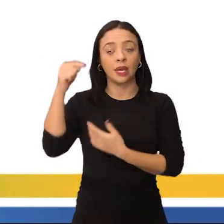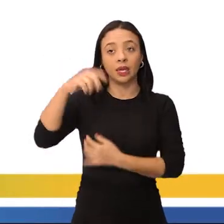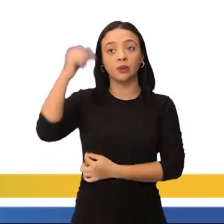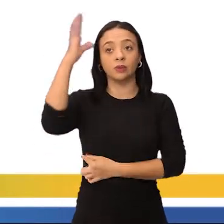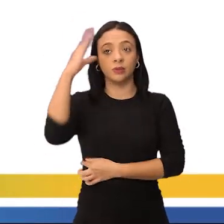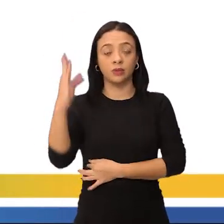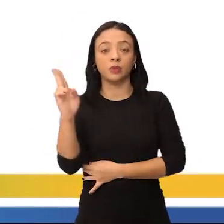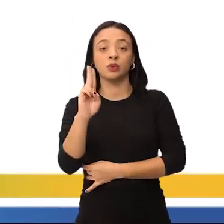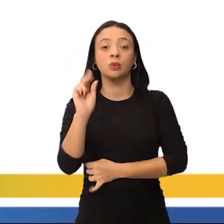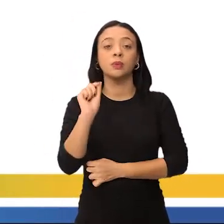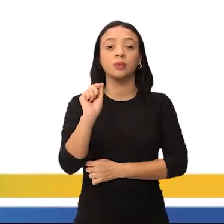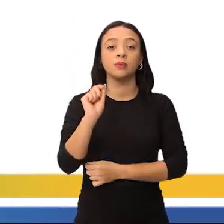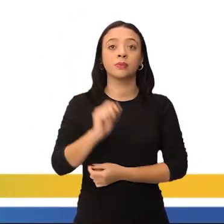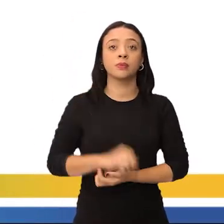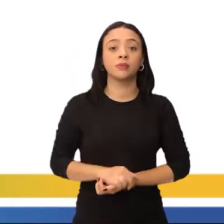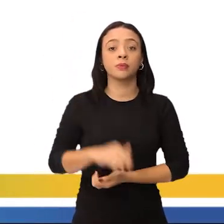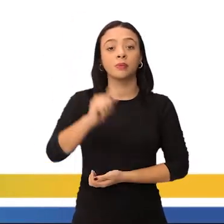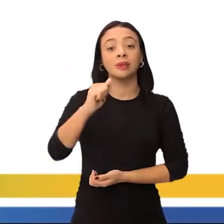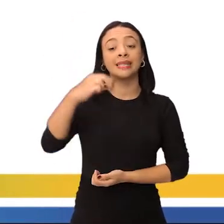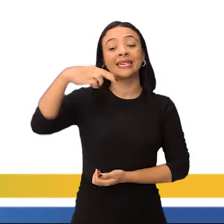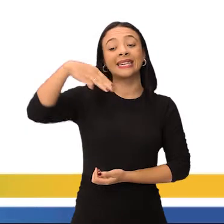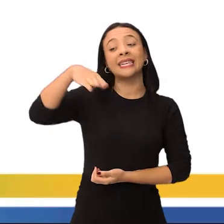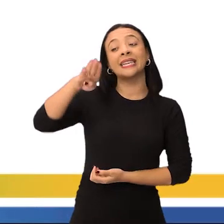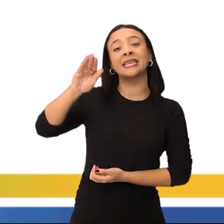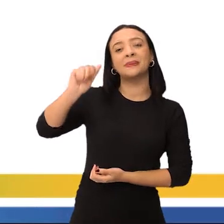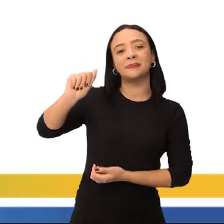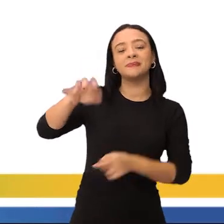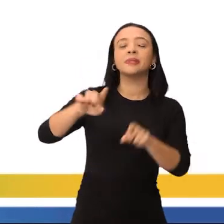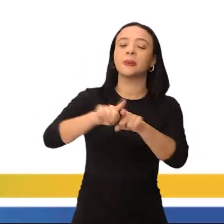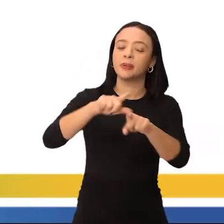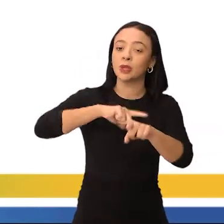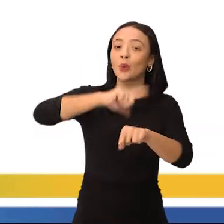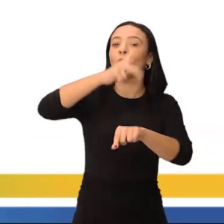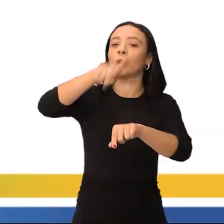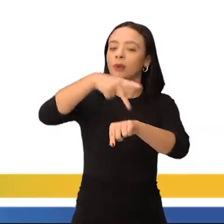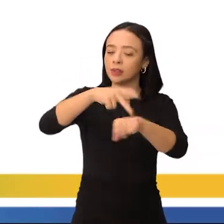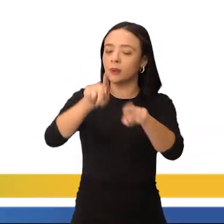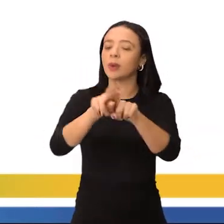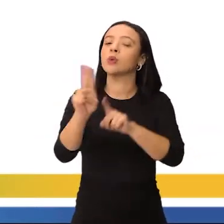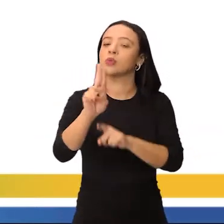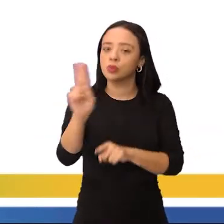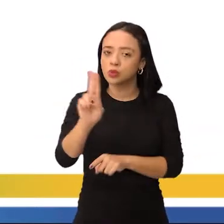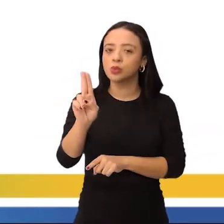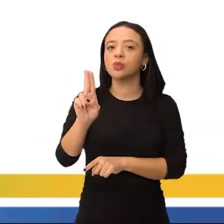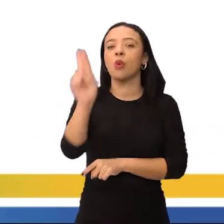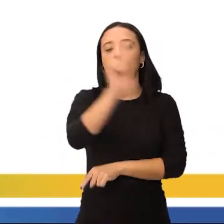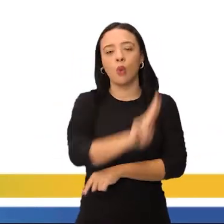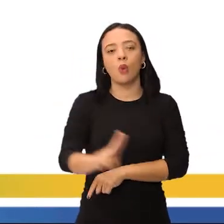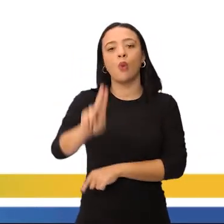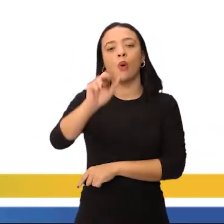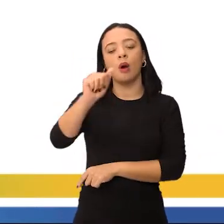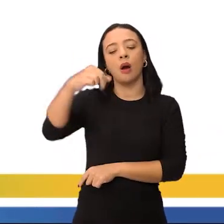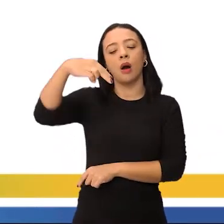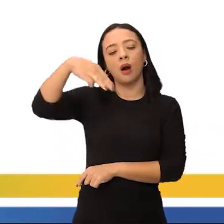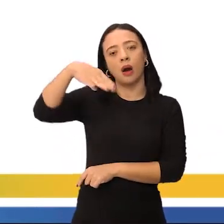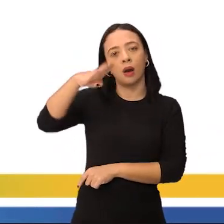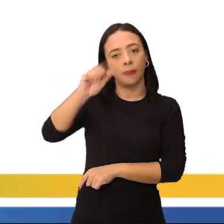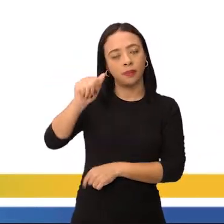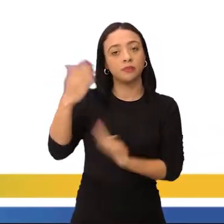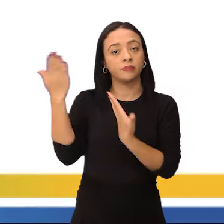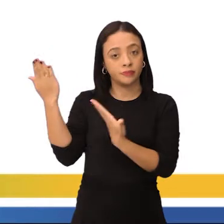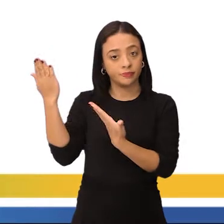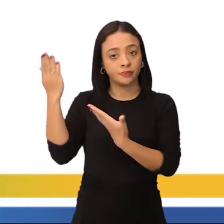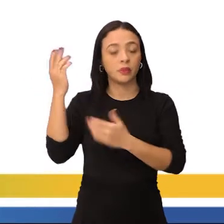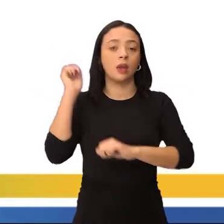aqui no Brasil nós chamamos ela diamba em outros países também chamam de água né e é essa